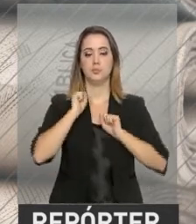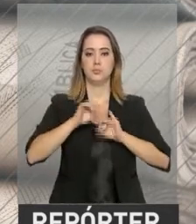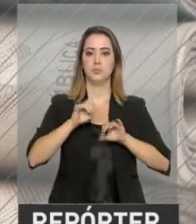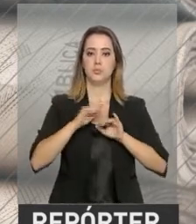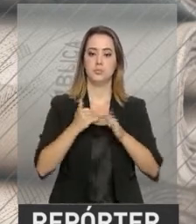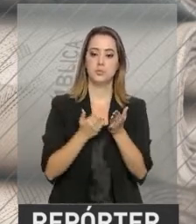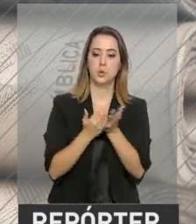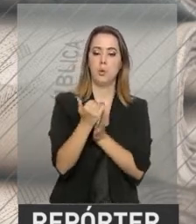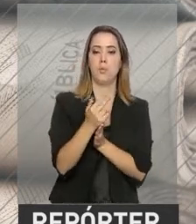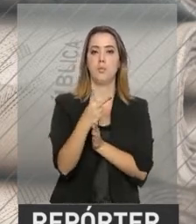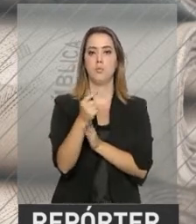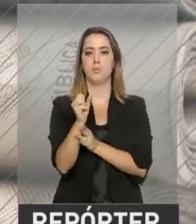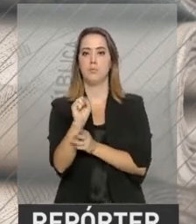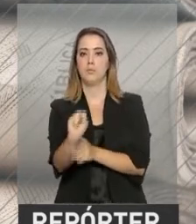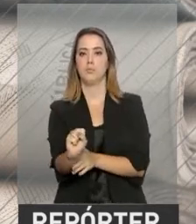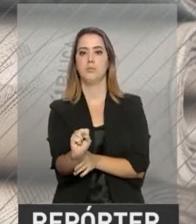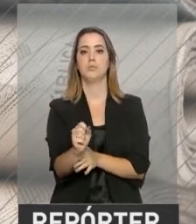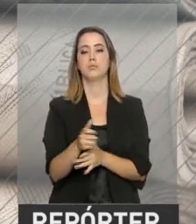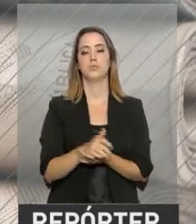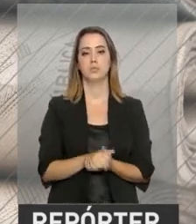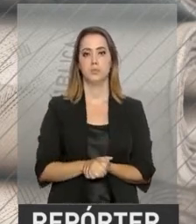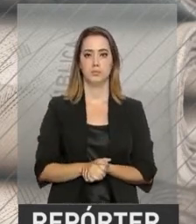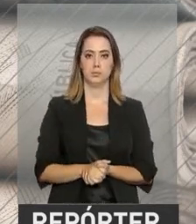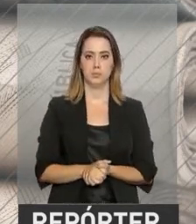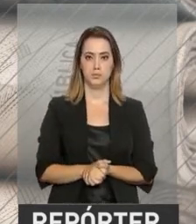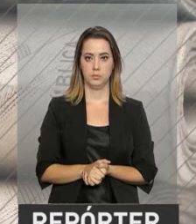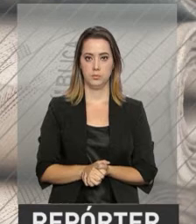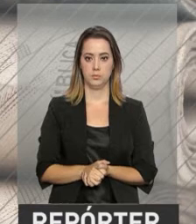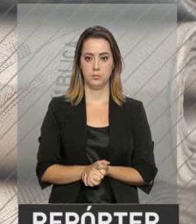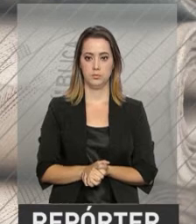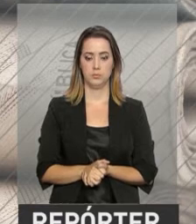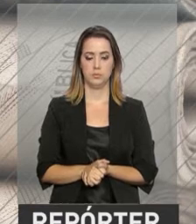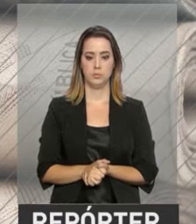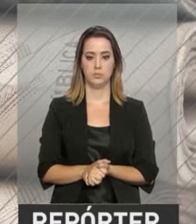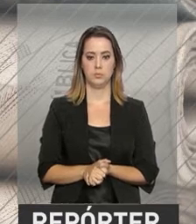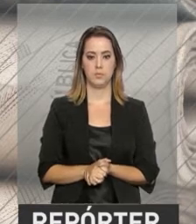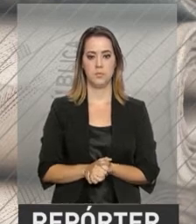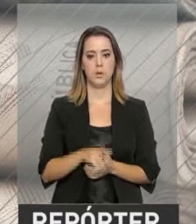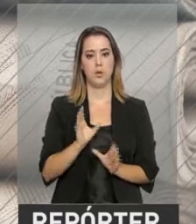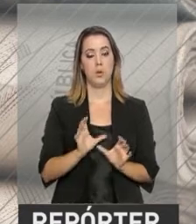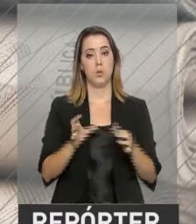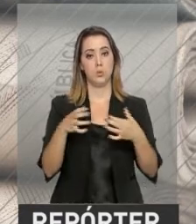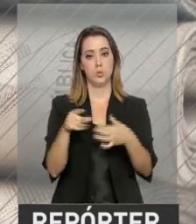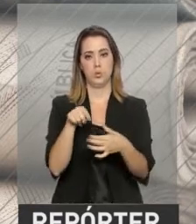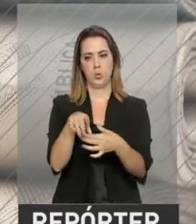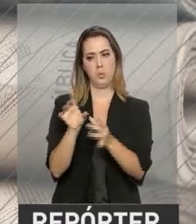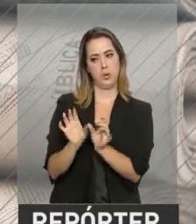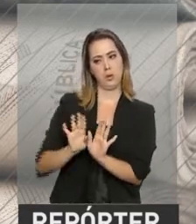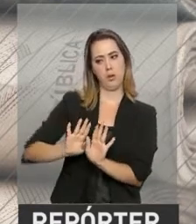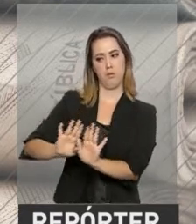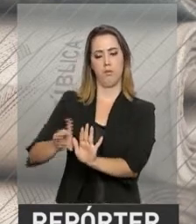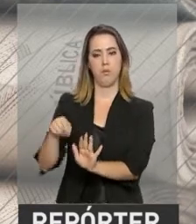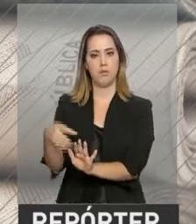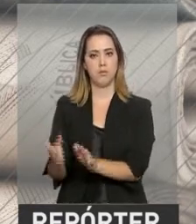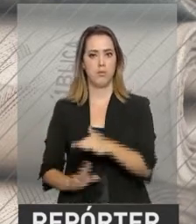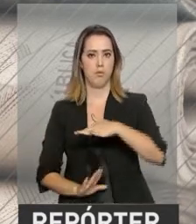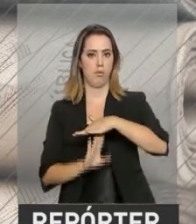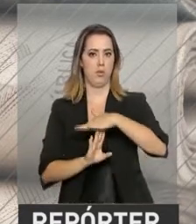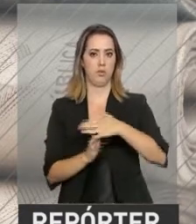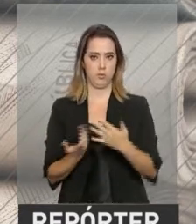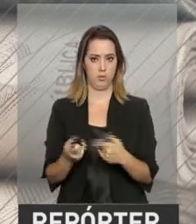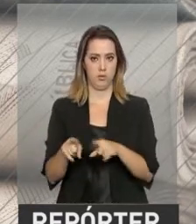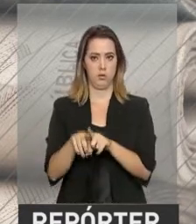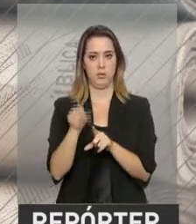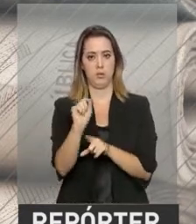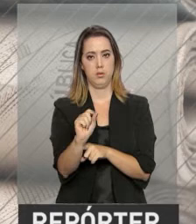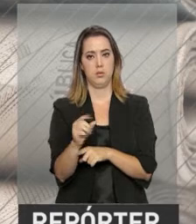entra no novo regime fiscal a partir de 2018 nem todas as despesas estão sujeitas ao teto ficam